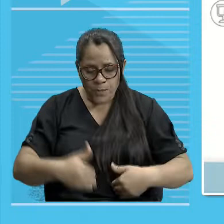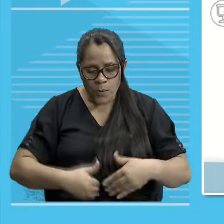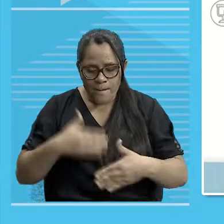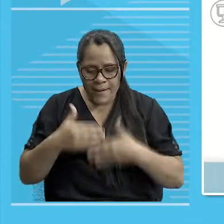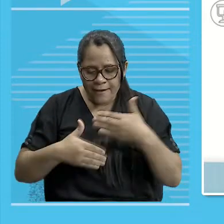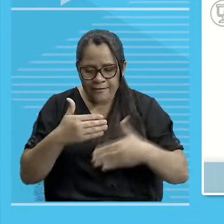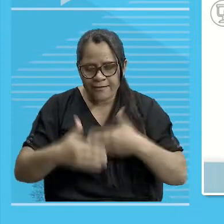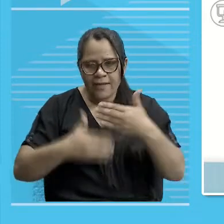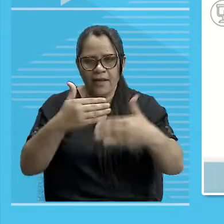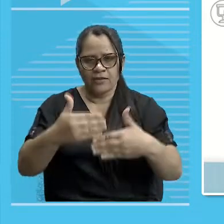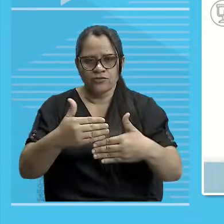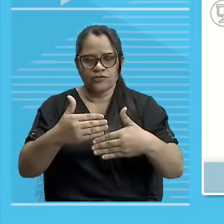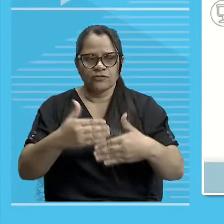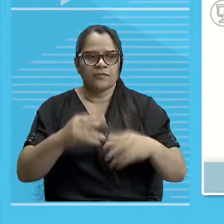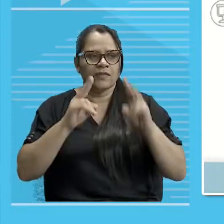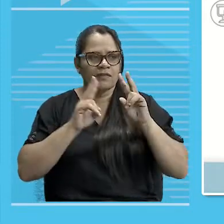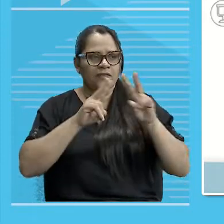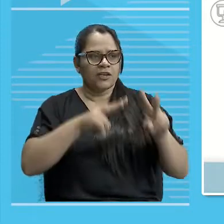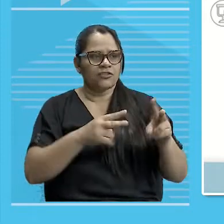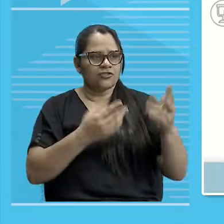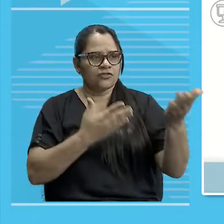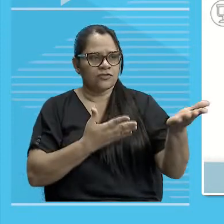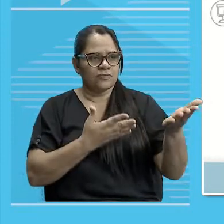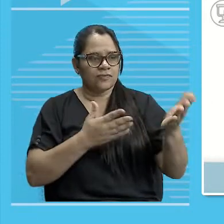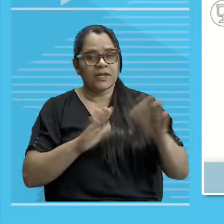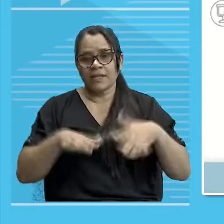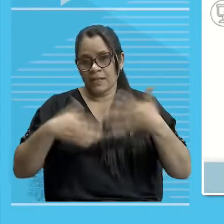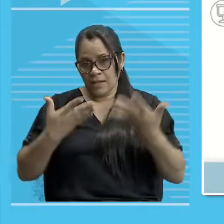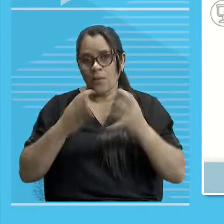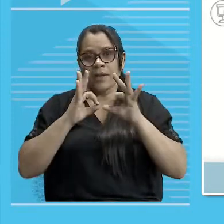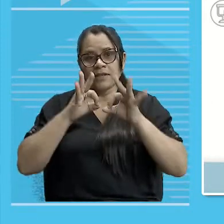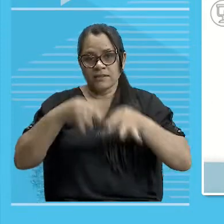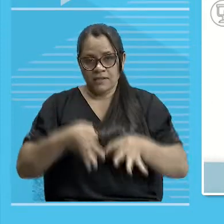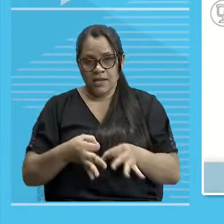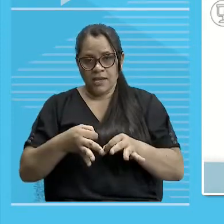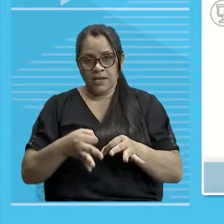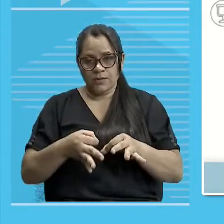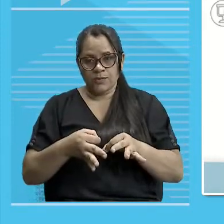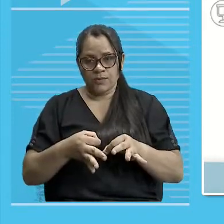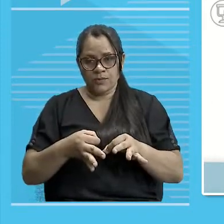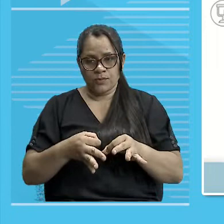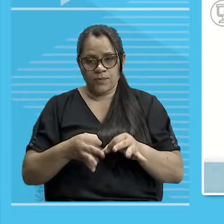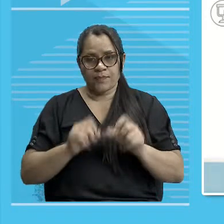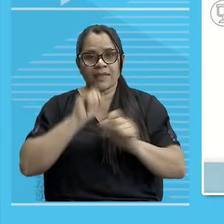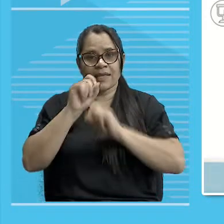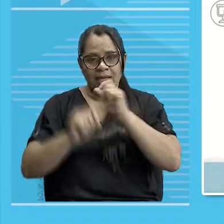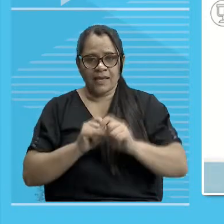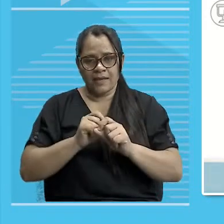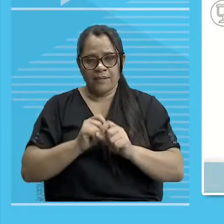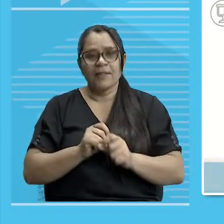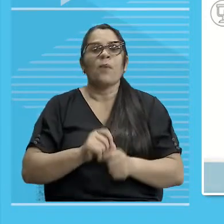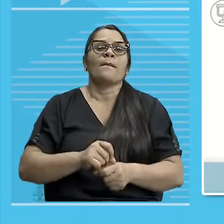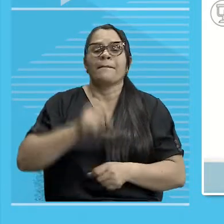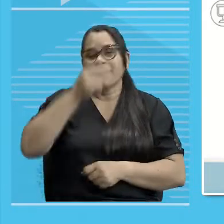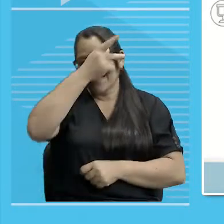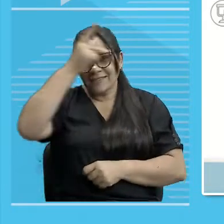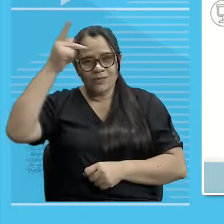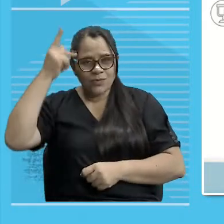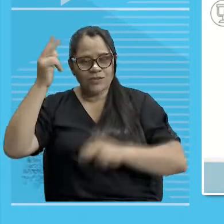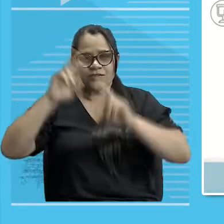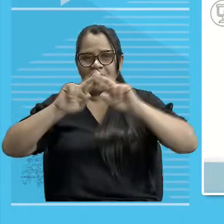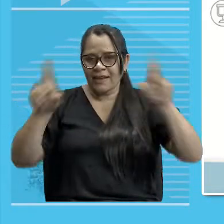isso. Tá? Então, é óbvio que por se tratar de indivíduos de sexo diferentes,